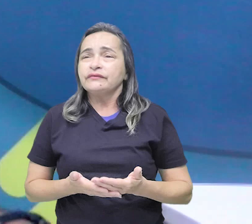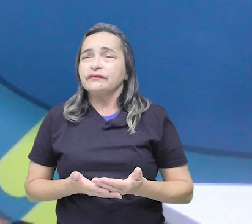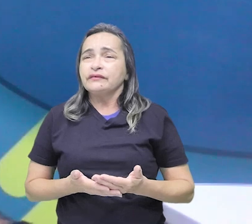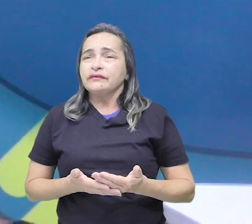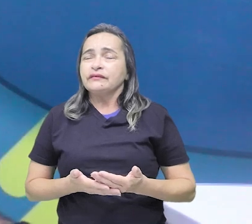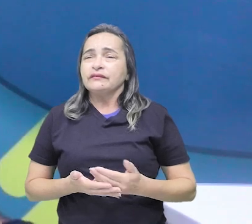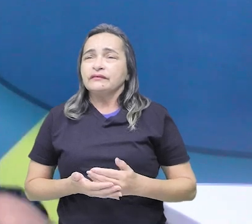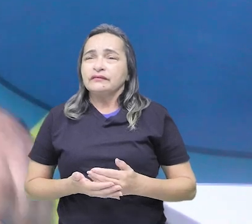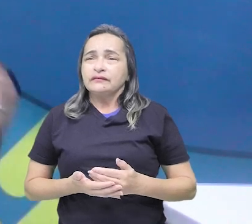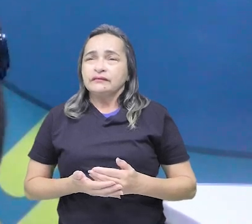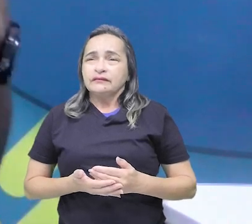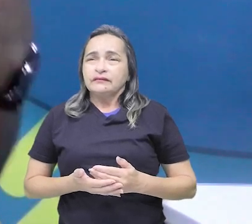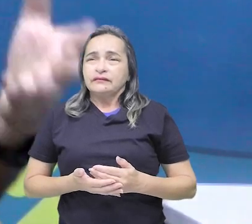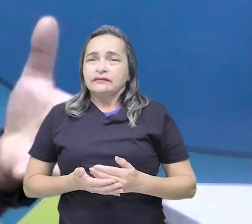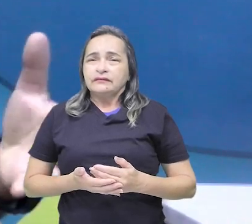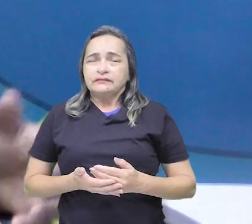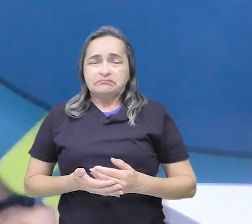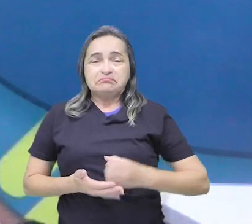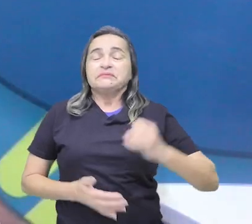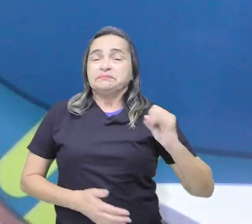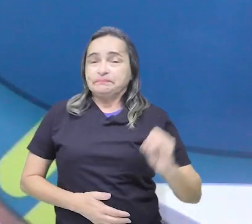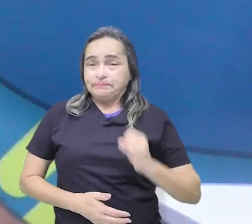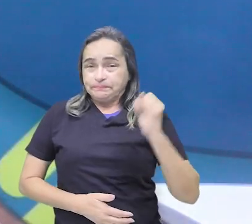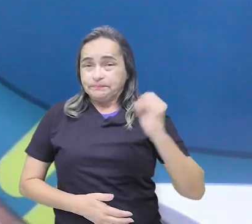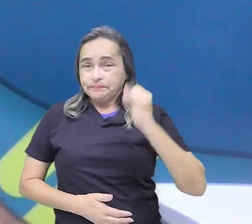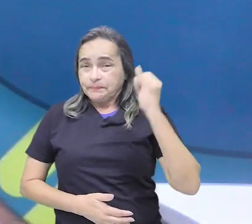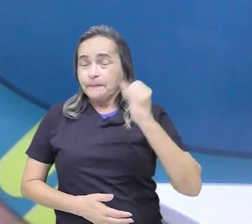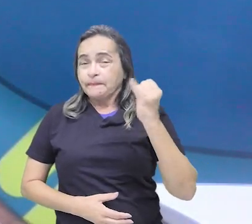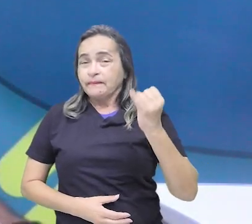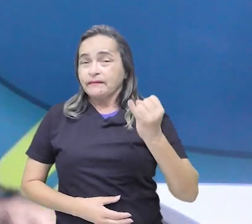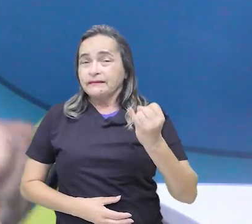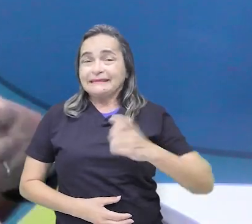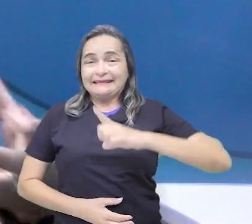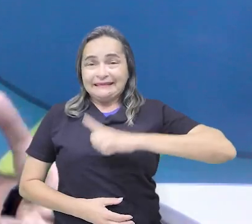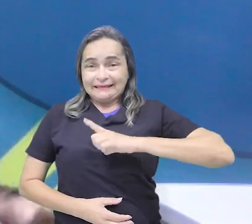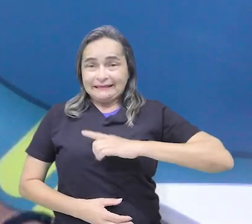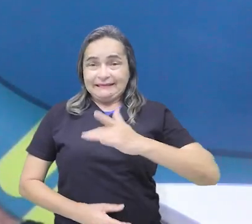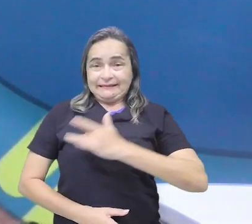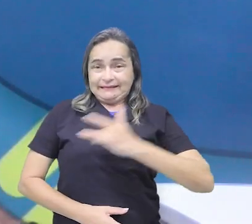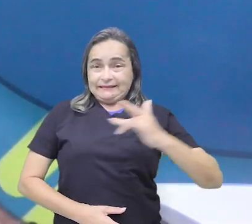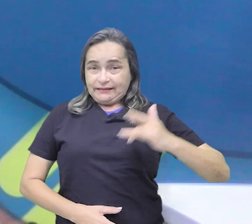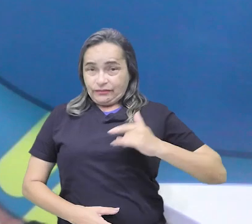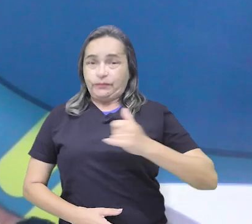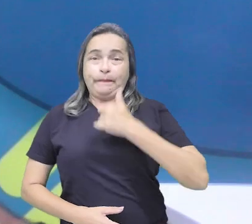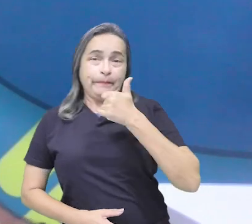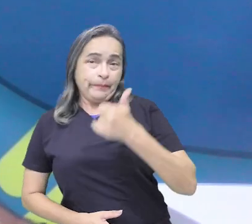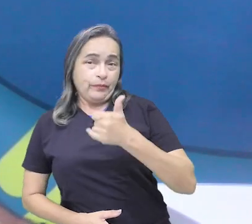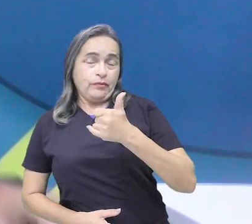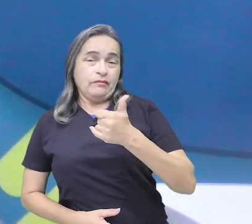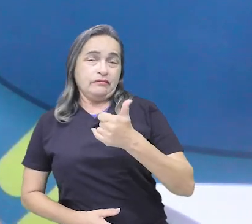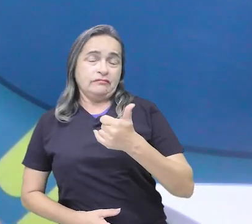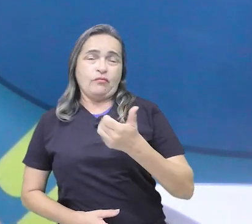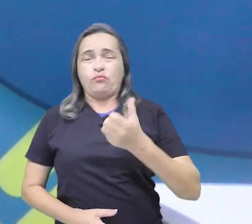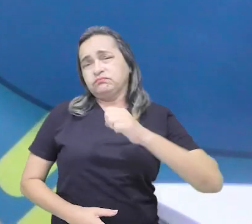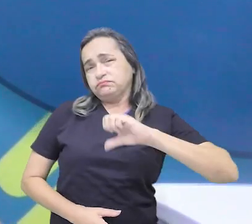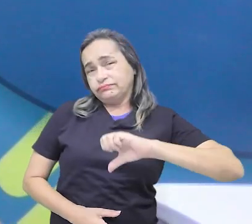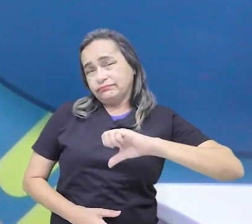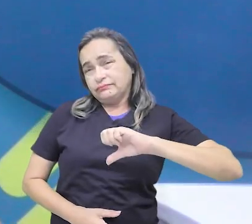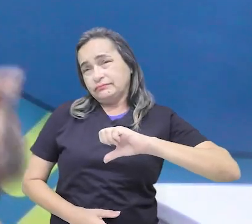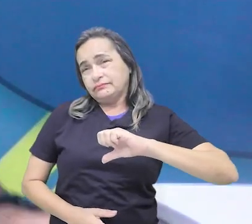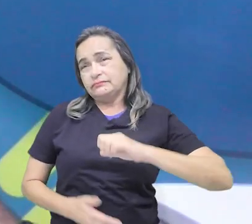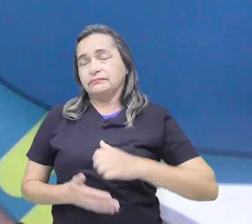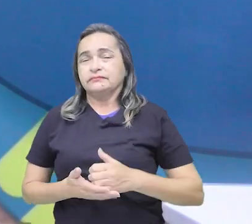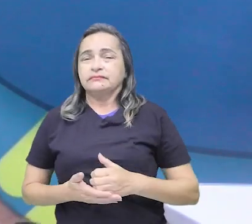vai importar muito na nossa condição de saúde, né? Ele impacta de uma forma muito substancial. Então nós